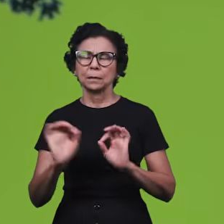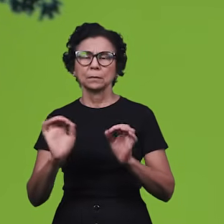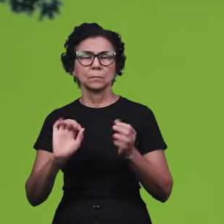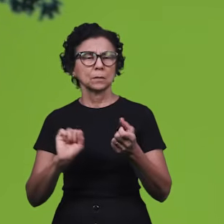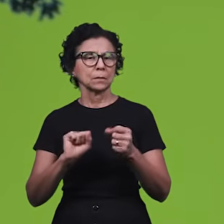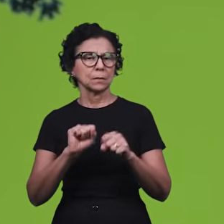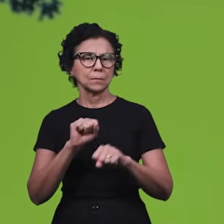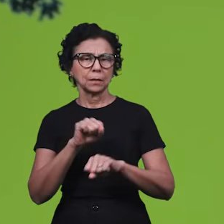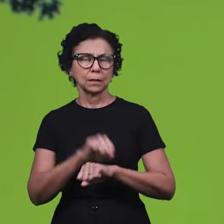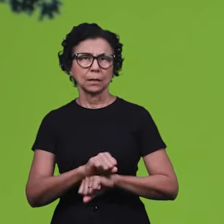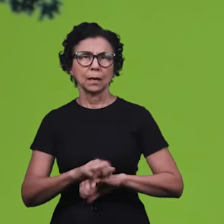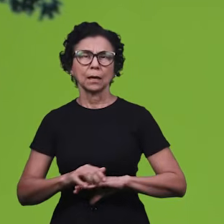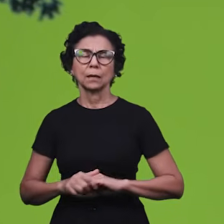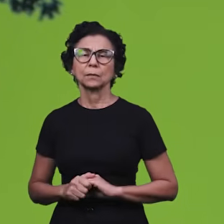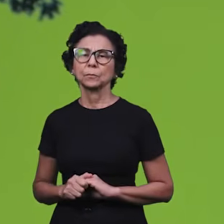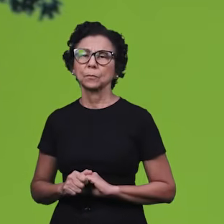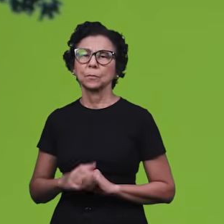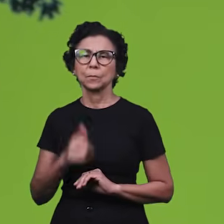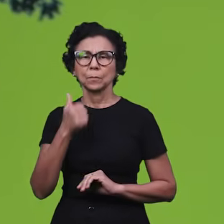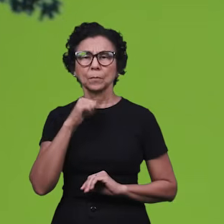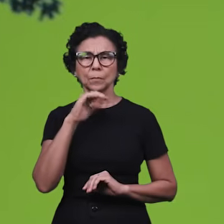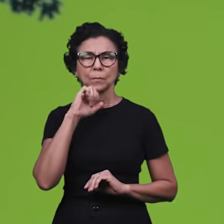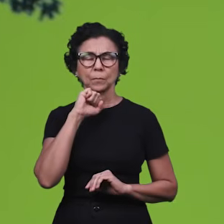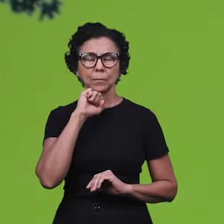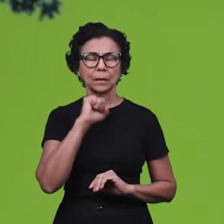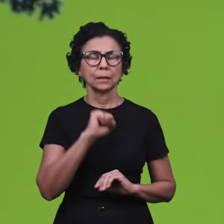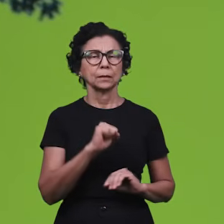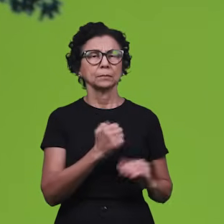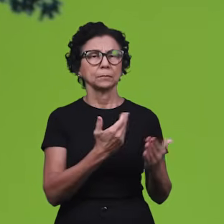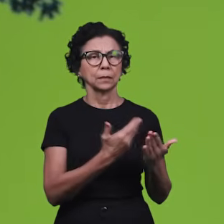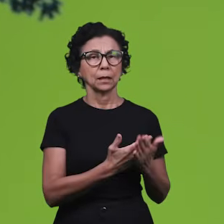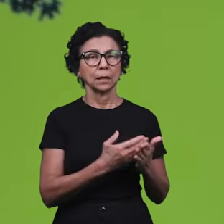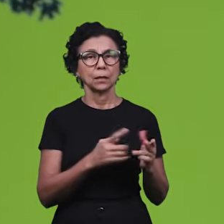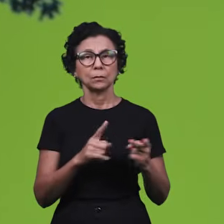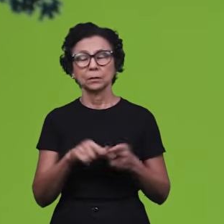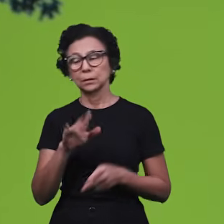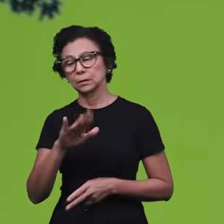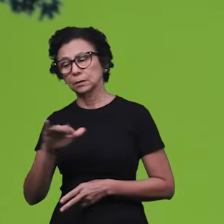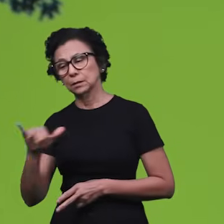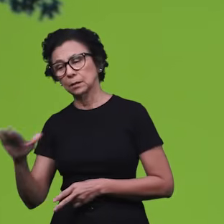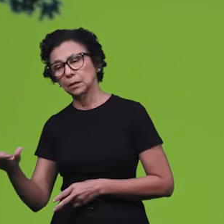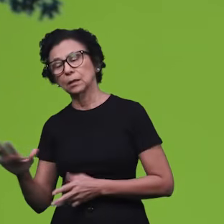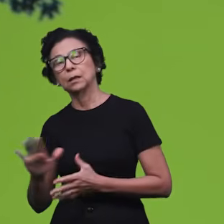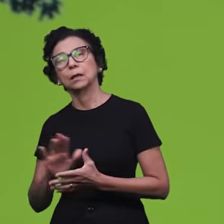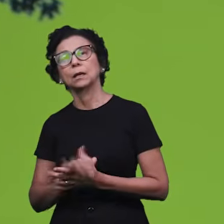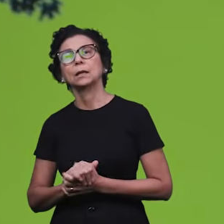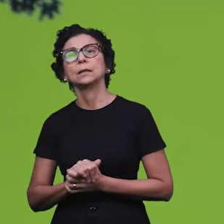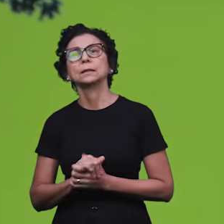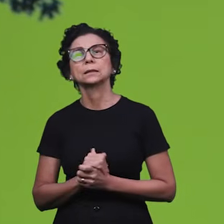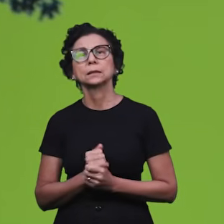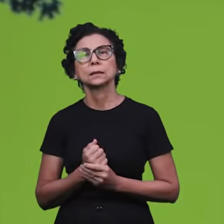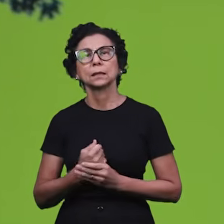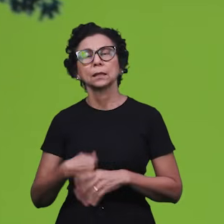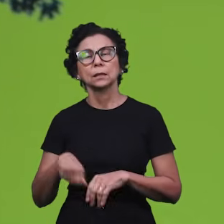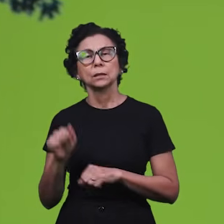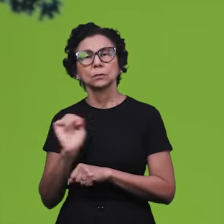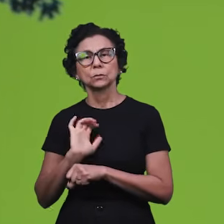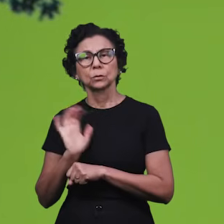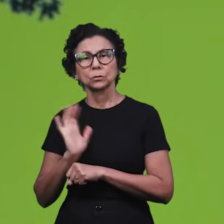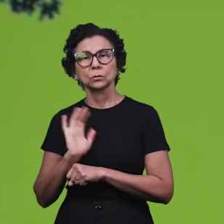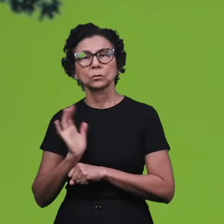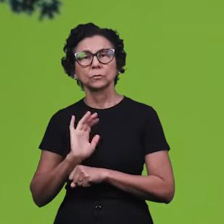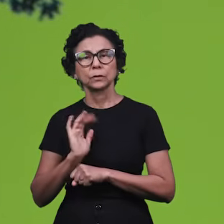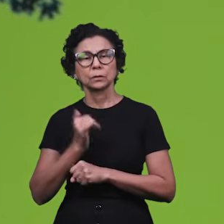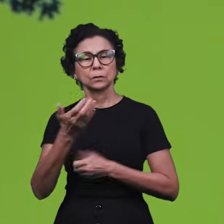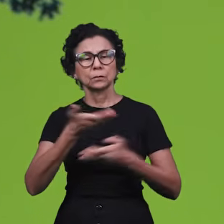seminários, tanto para as aulas com os pais, quanto para as aulas com as crianças, e aí circulam os vídeos dessa contribuição, isso muito nos